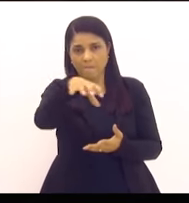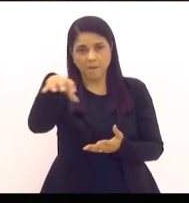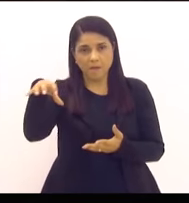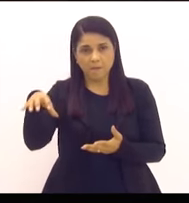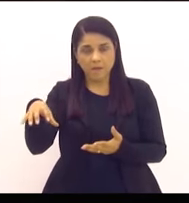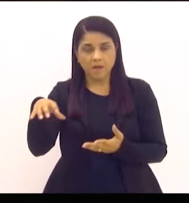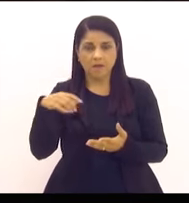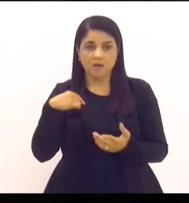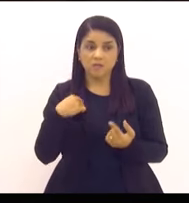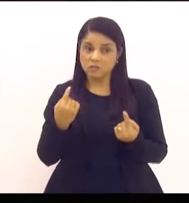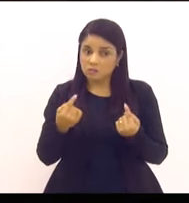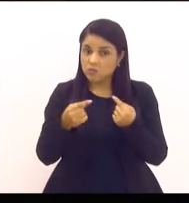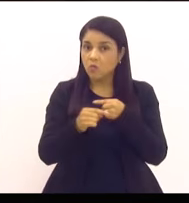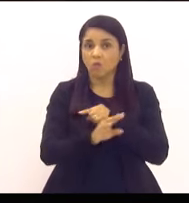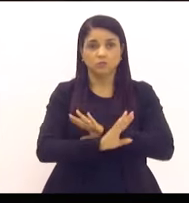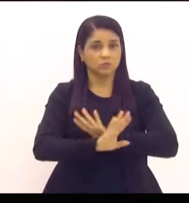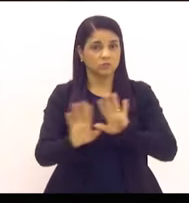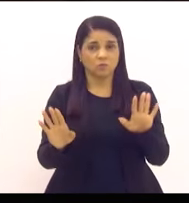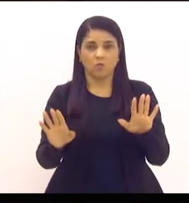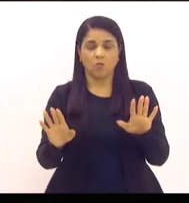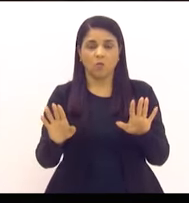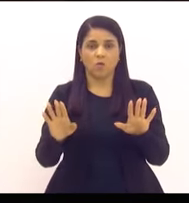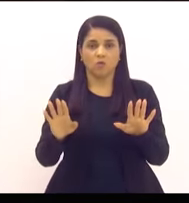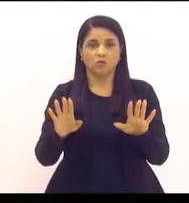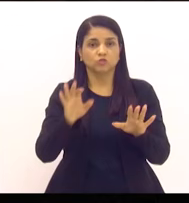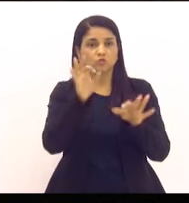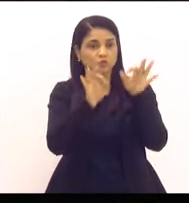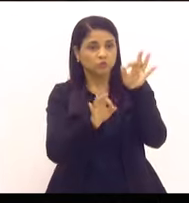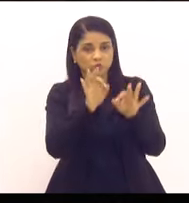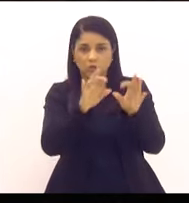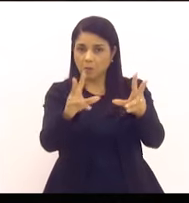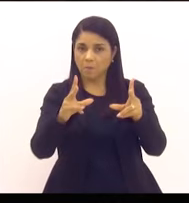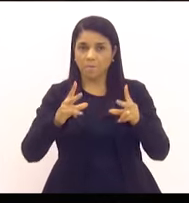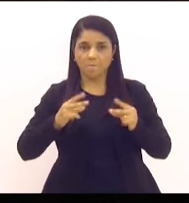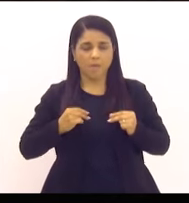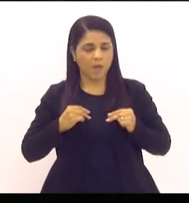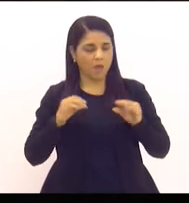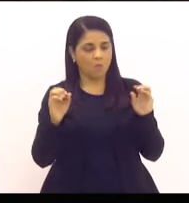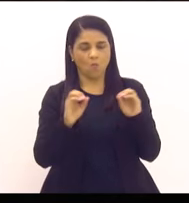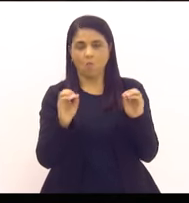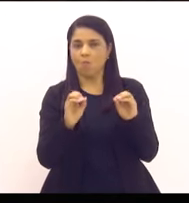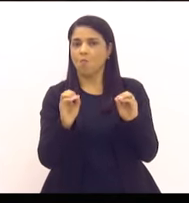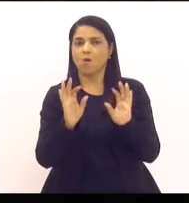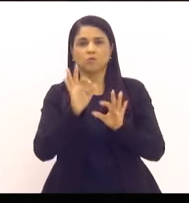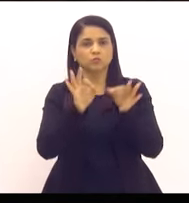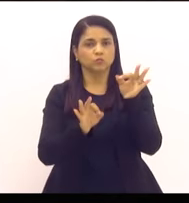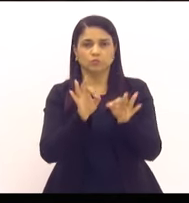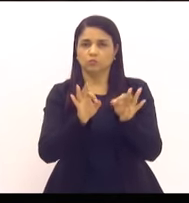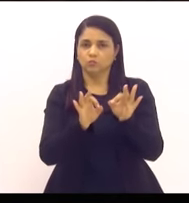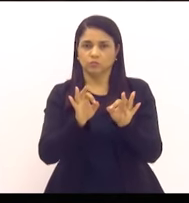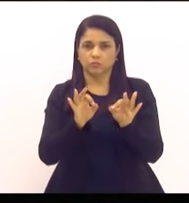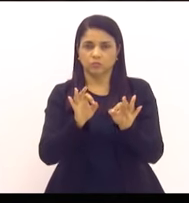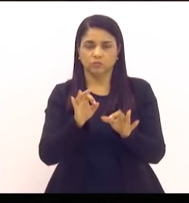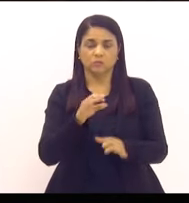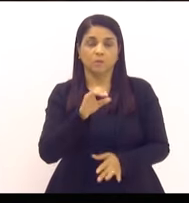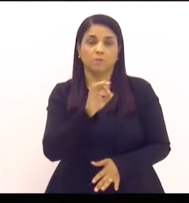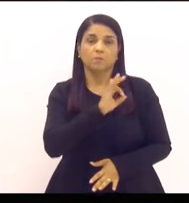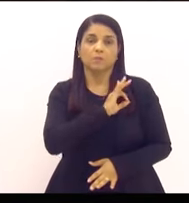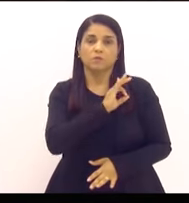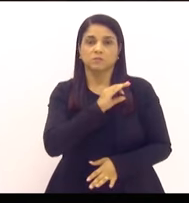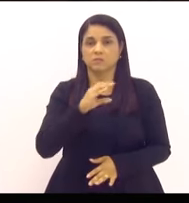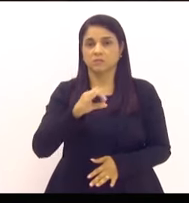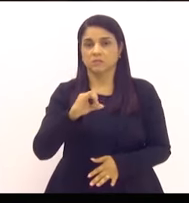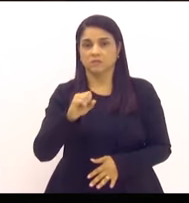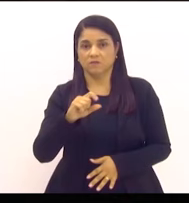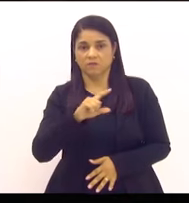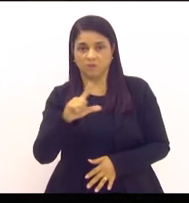contrário. Nós não estamos julgando mérito do chefe da Polícia Civil, até porque, deputado Dionísio